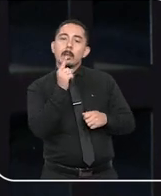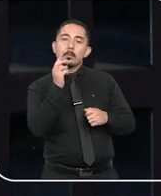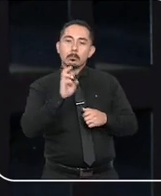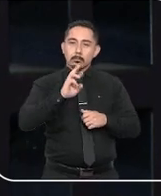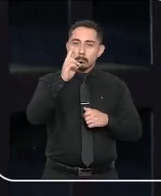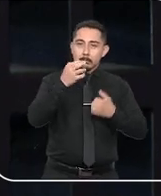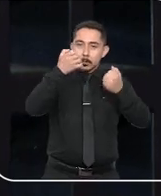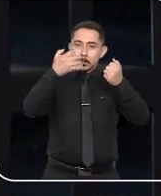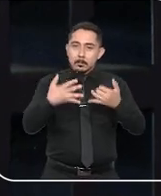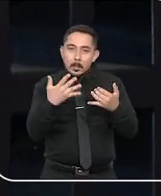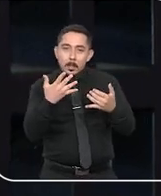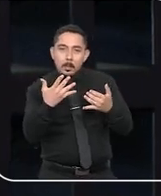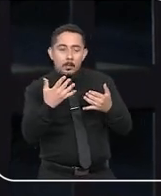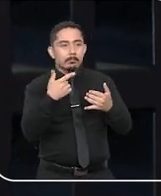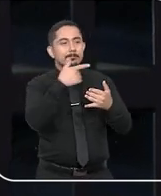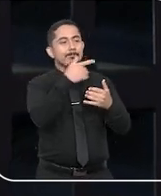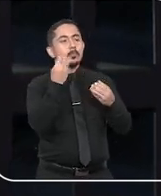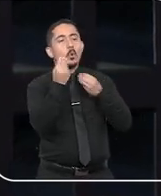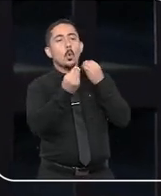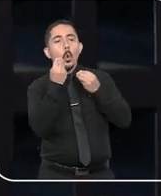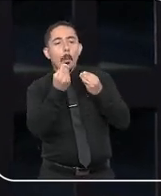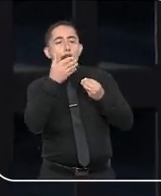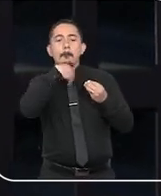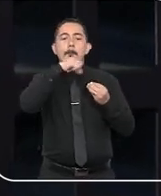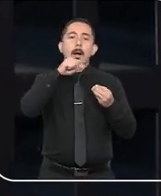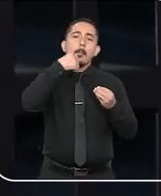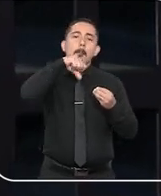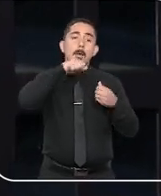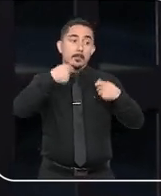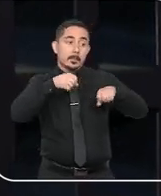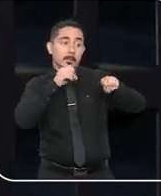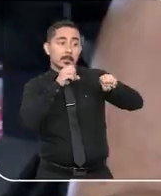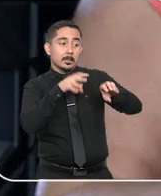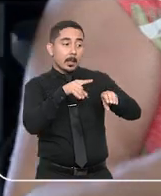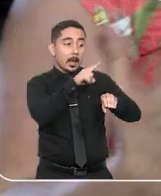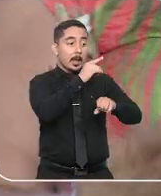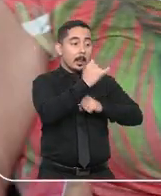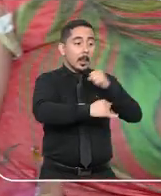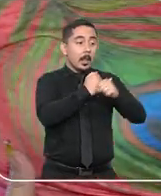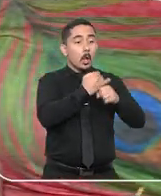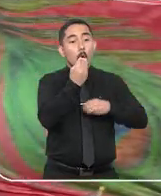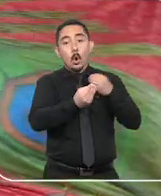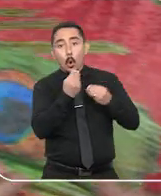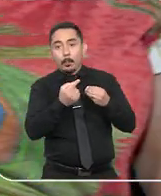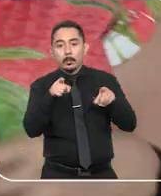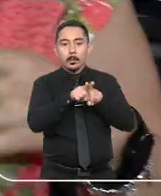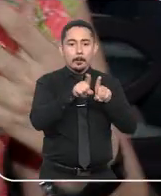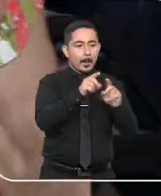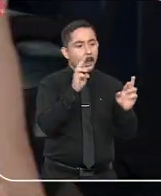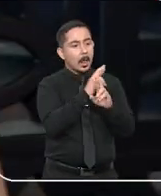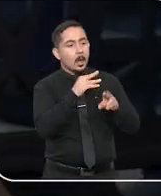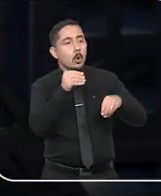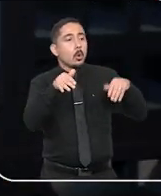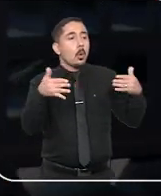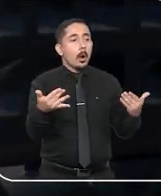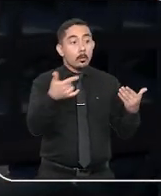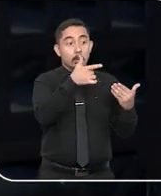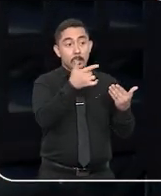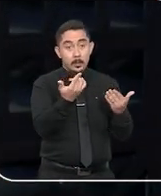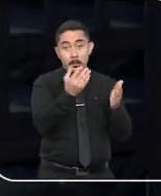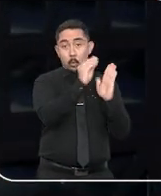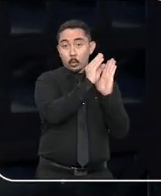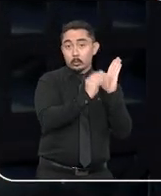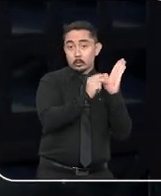devem acompanhar como os filhos e filhas utilizam as redes sociais, quais assuntos acessam, quais pessoas se relacionam,